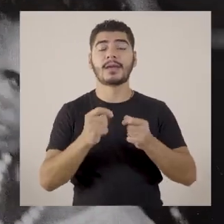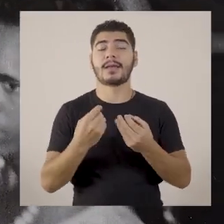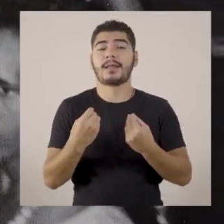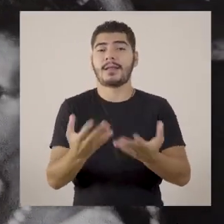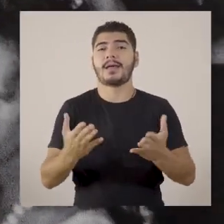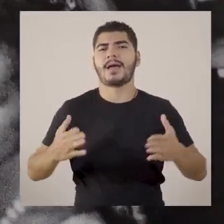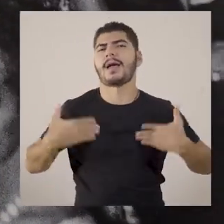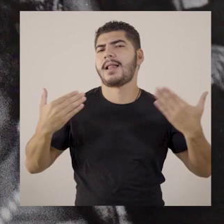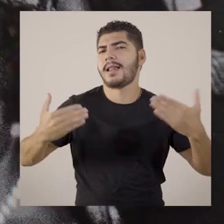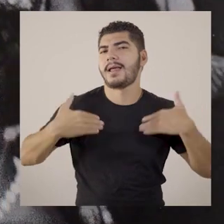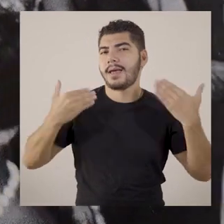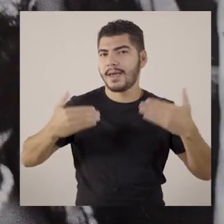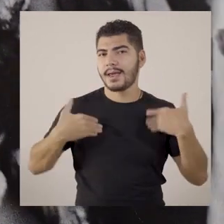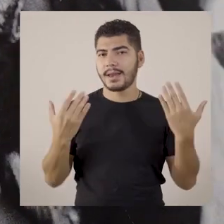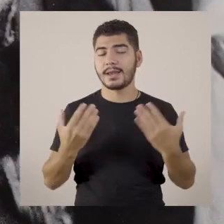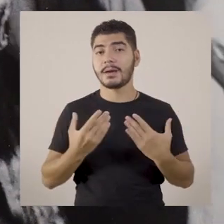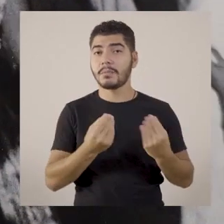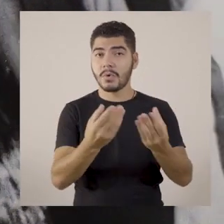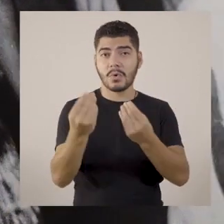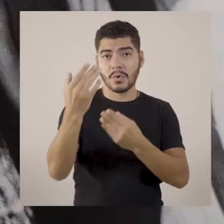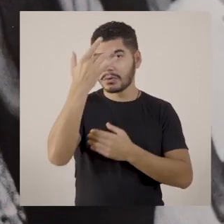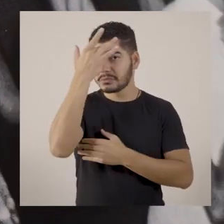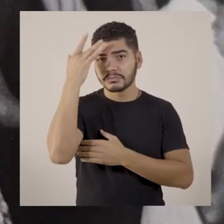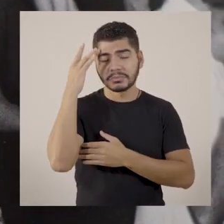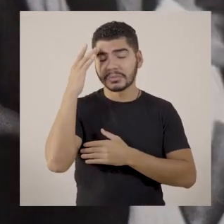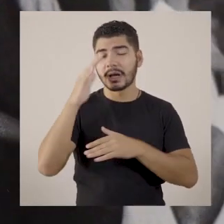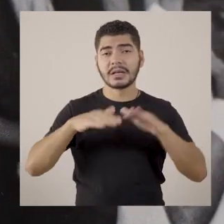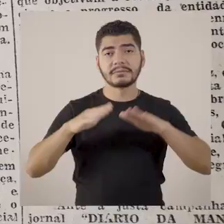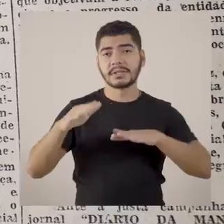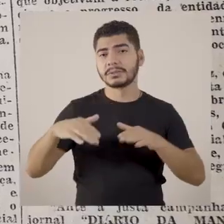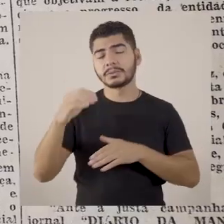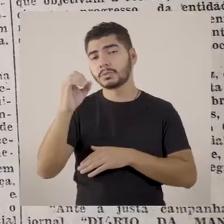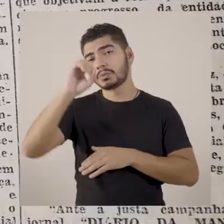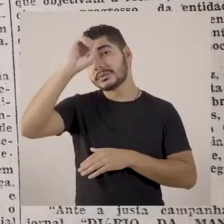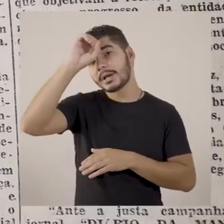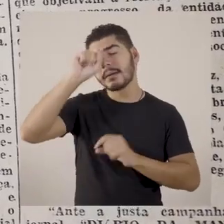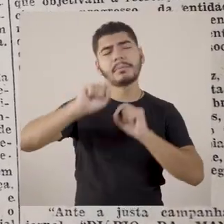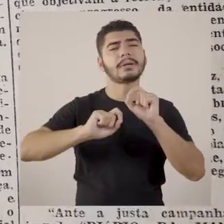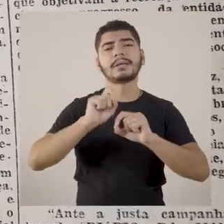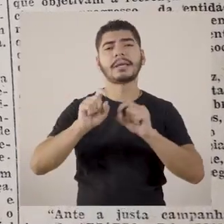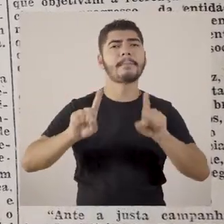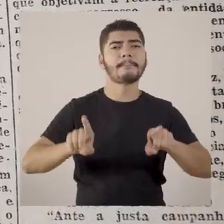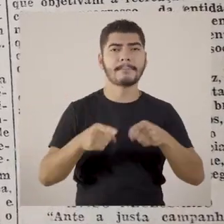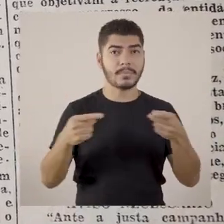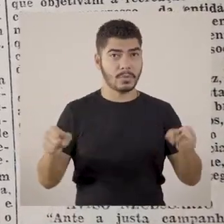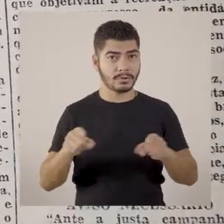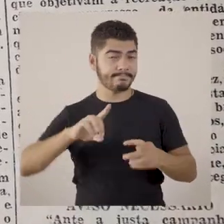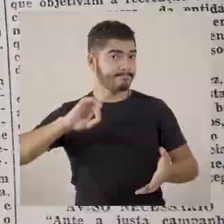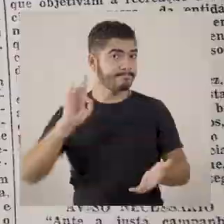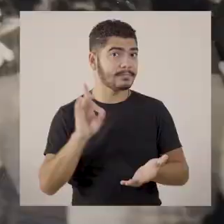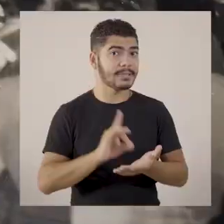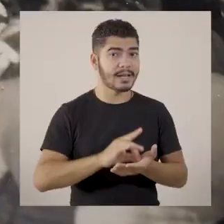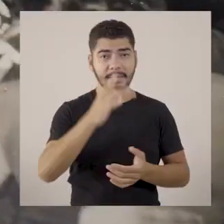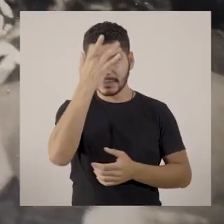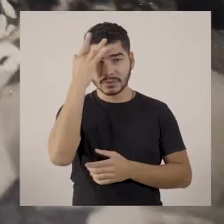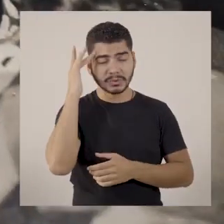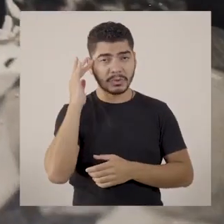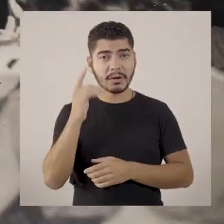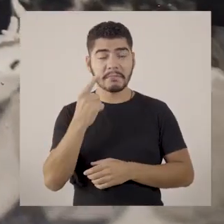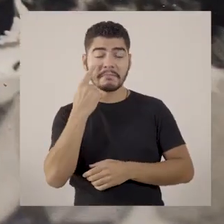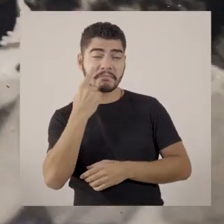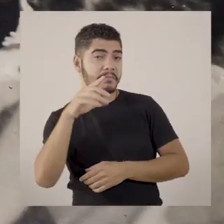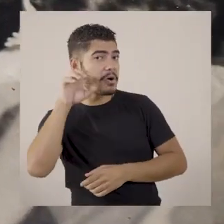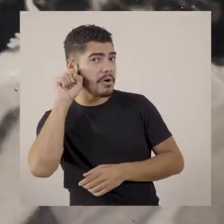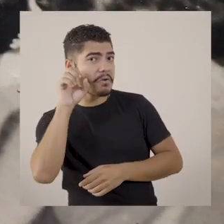levar alegria para muitos que não sabem o que é a música realmente. Porque muitas vezes a pessoa ouve